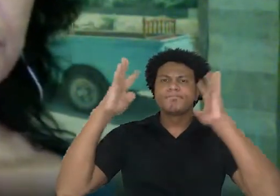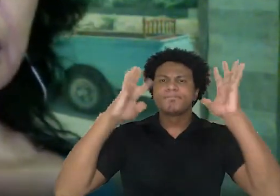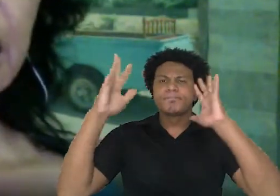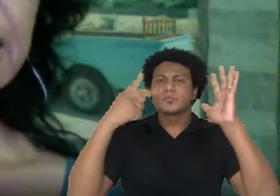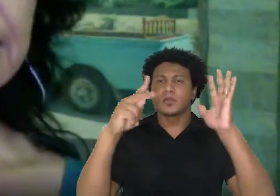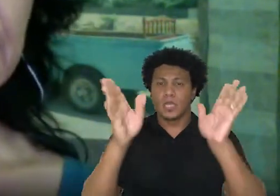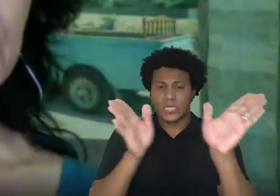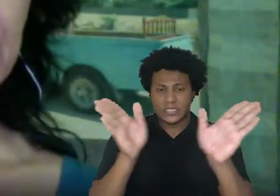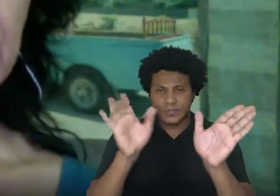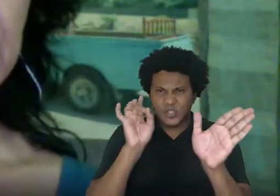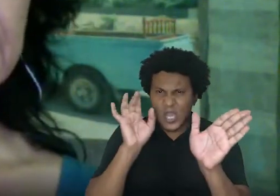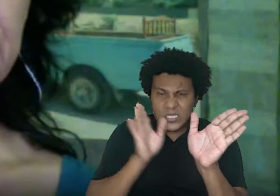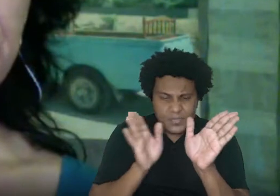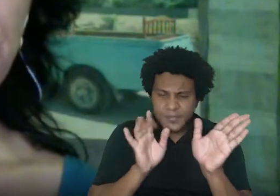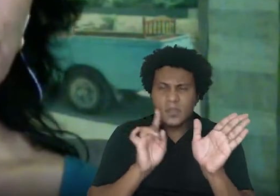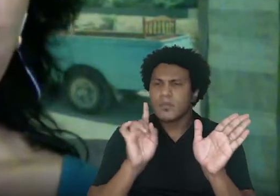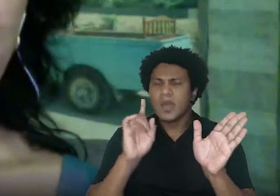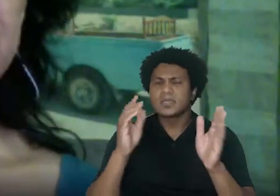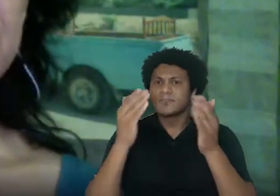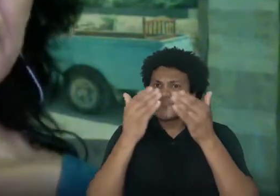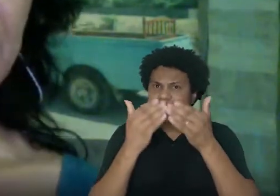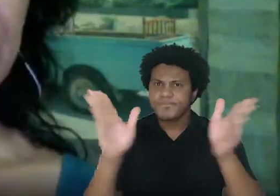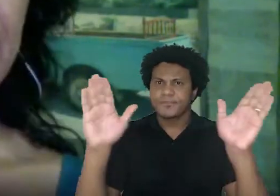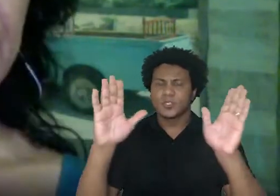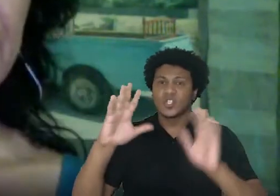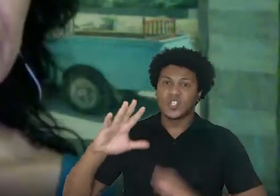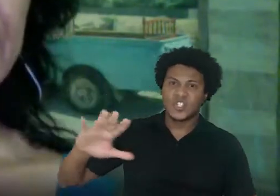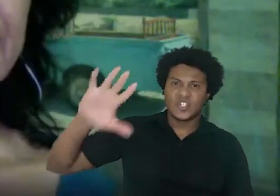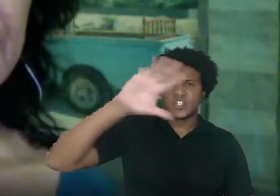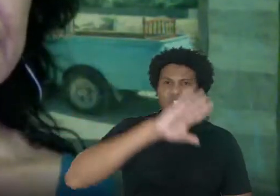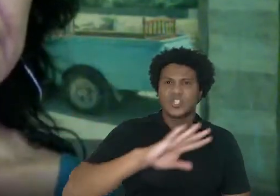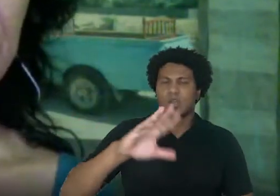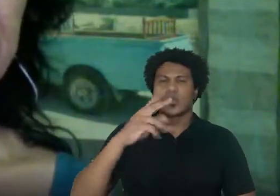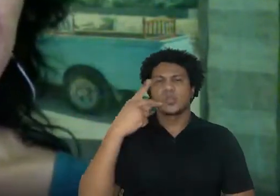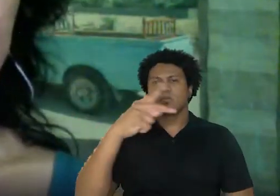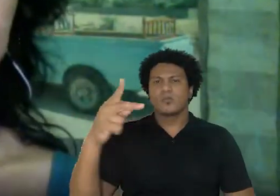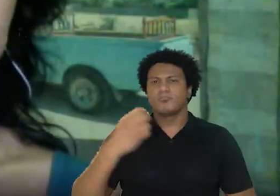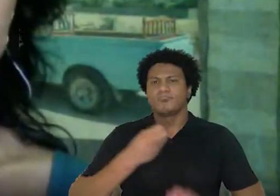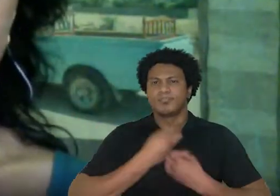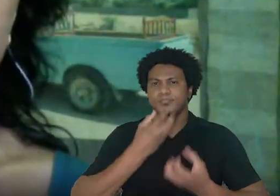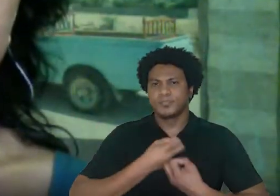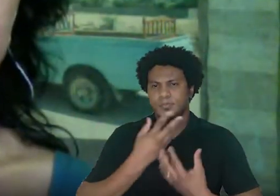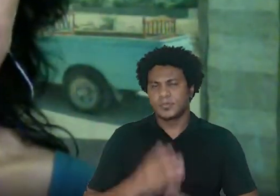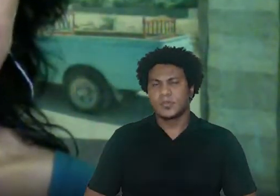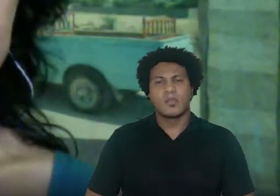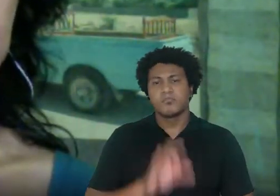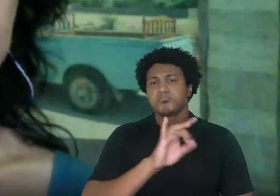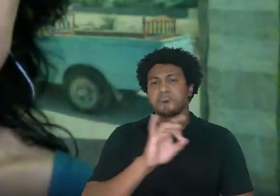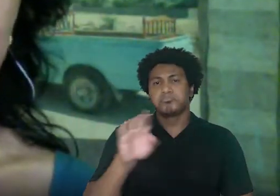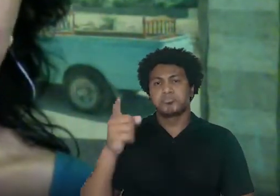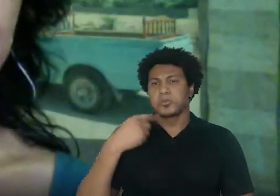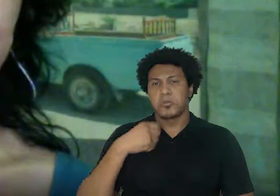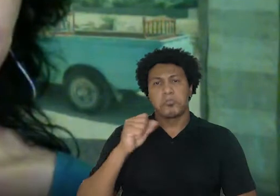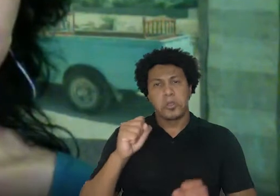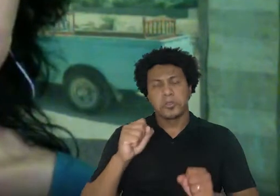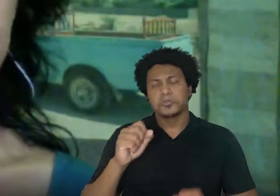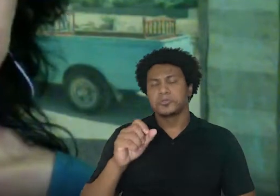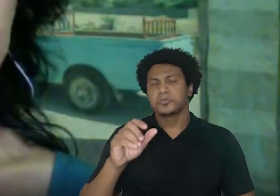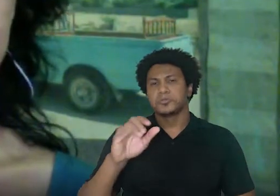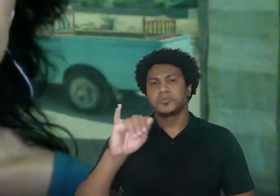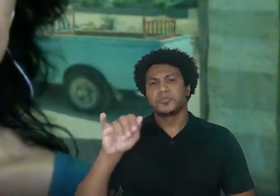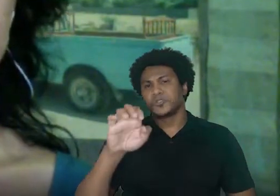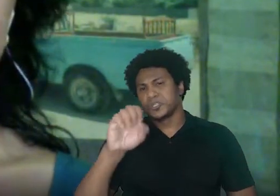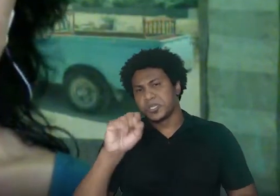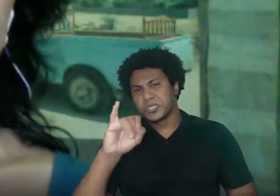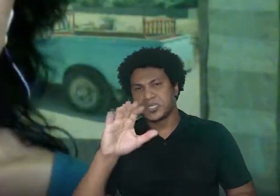Como que se dá o pensar além da acessibilidade no trabalho de vocês, na poética de